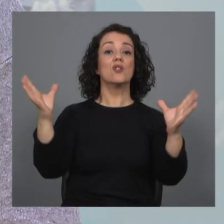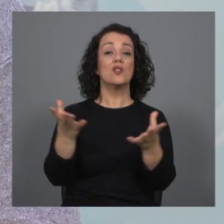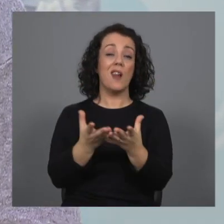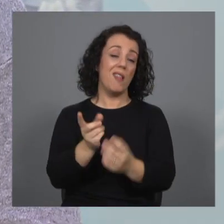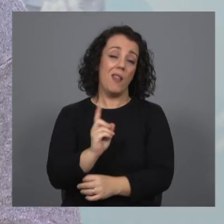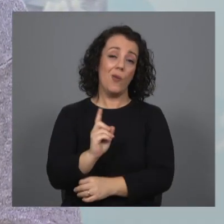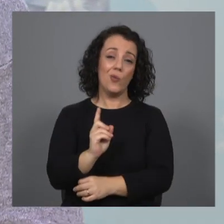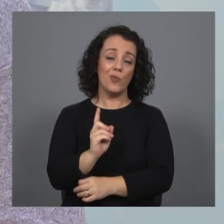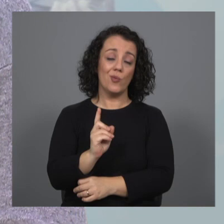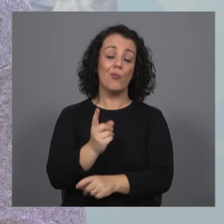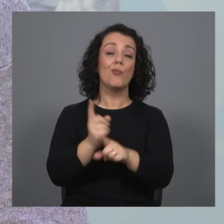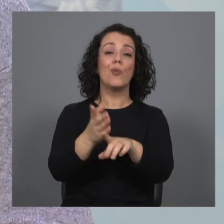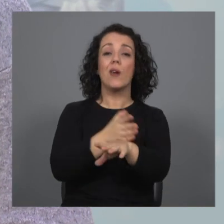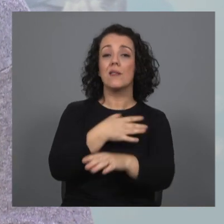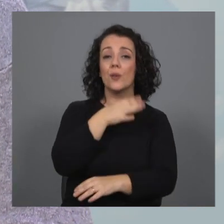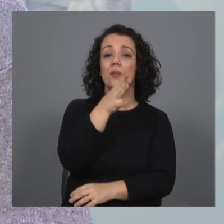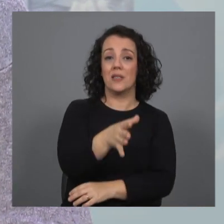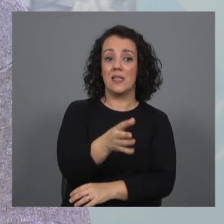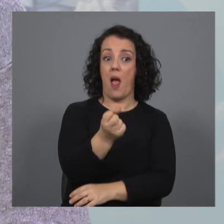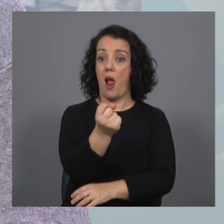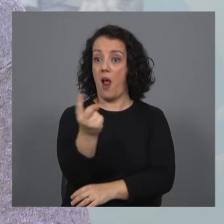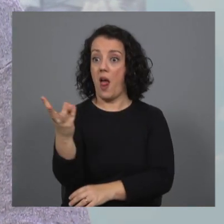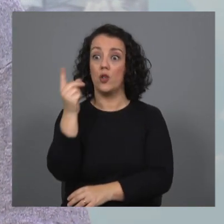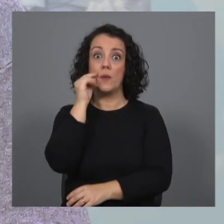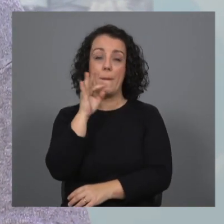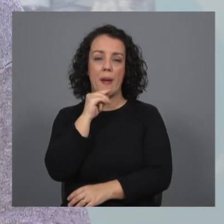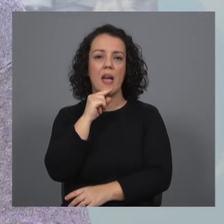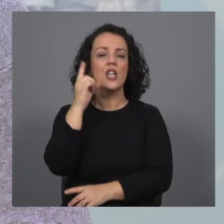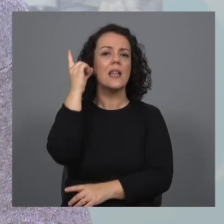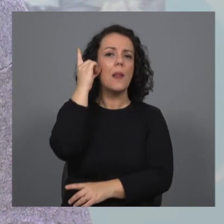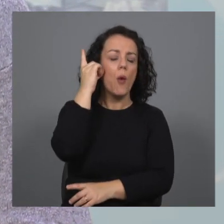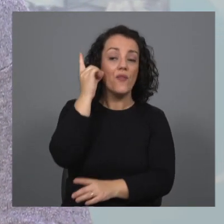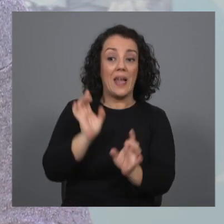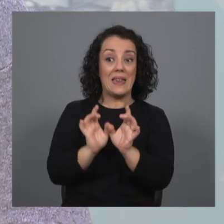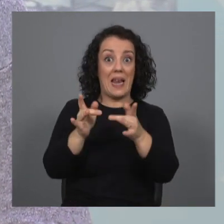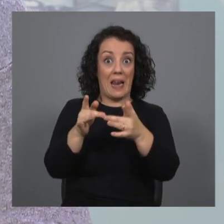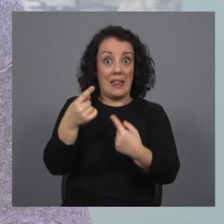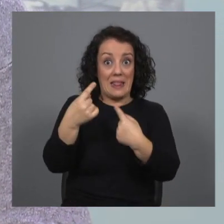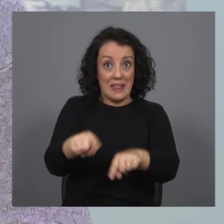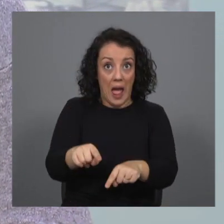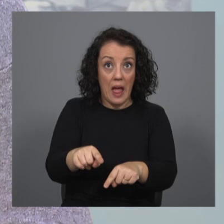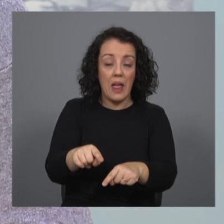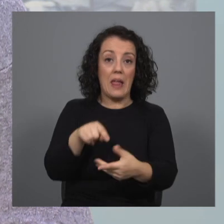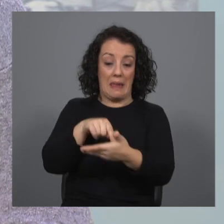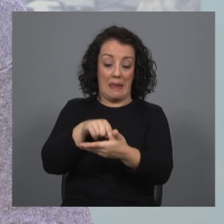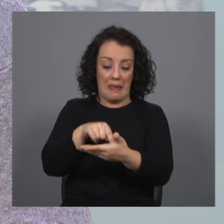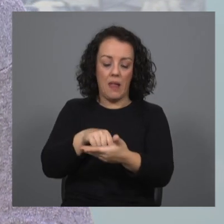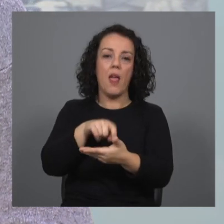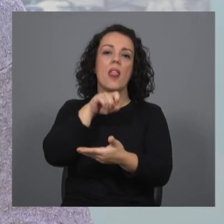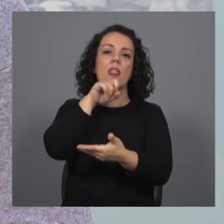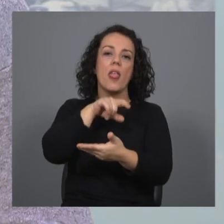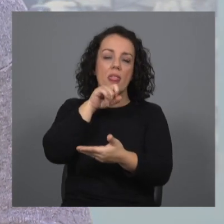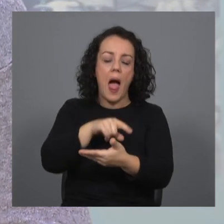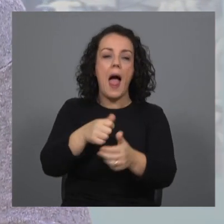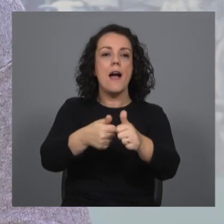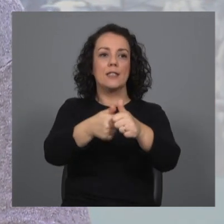Paulo? Porque, como eu dizia, assim, há aqueles pais que têm telemóveis, que têm internet, ainda vão conseguindo ligar-se remotamente,